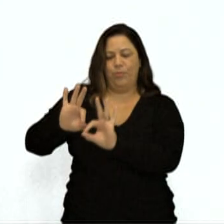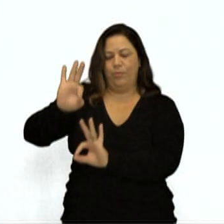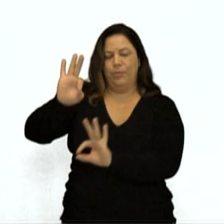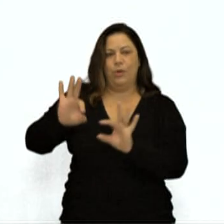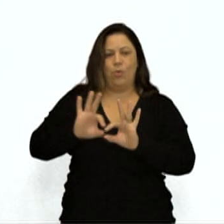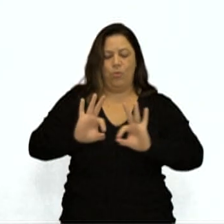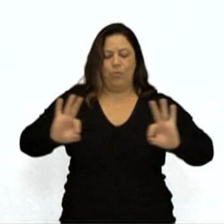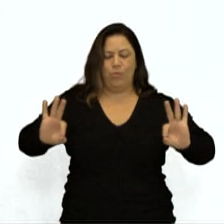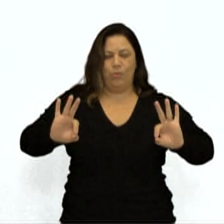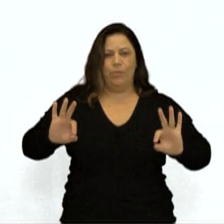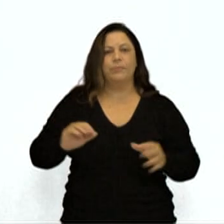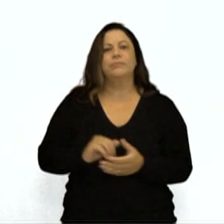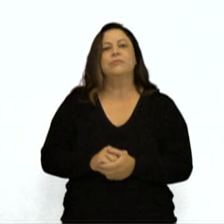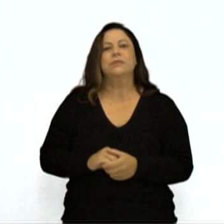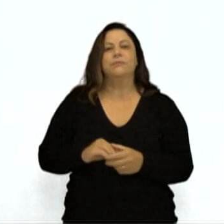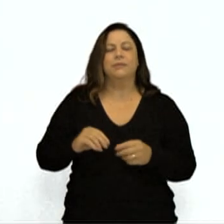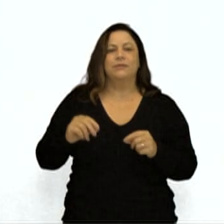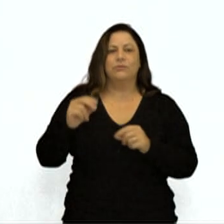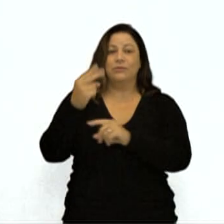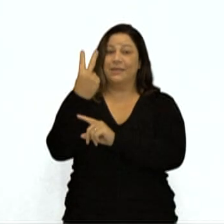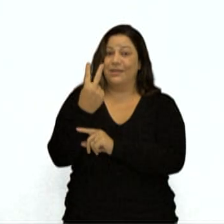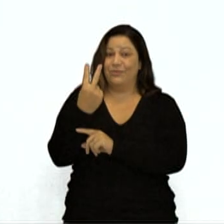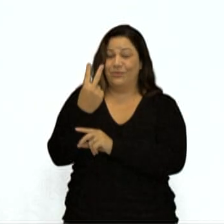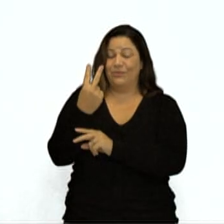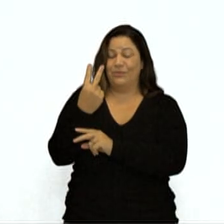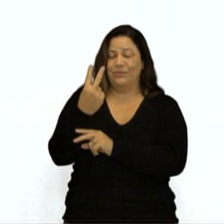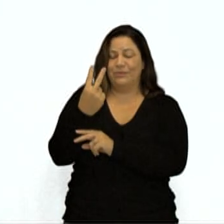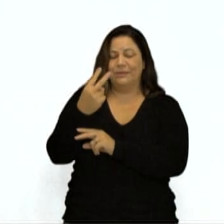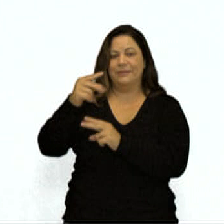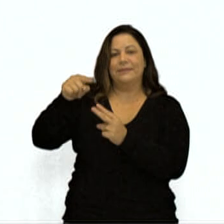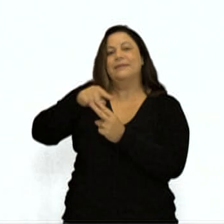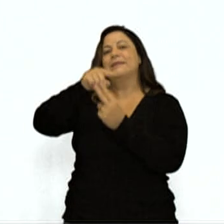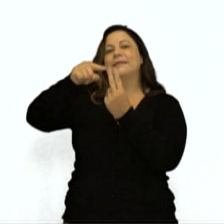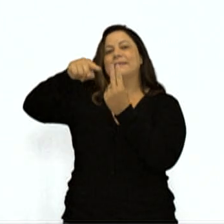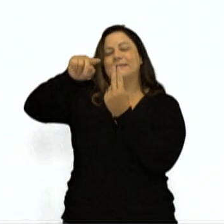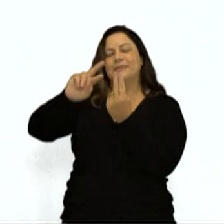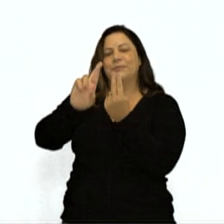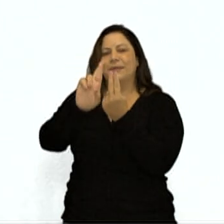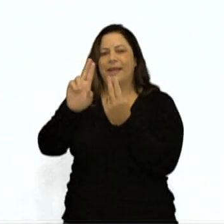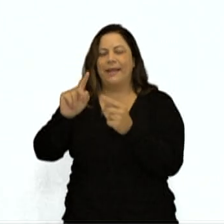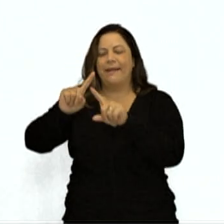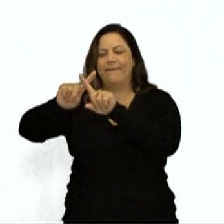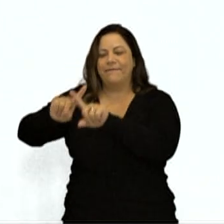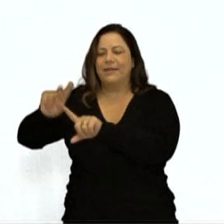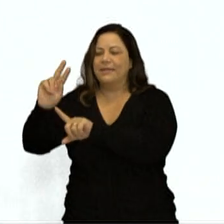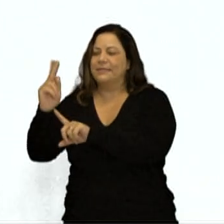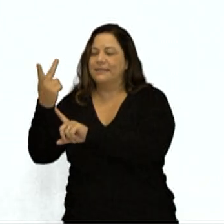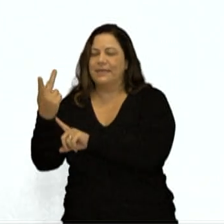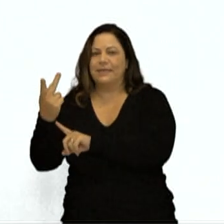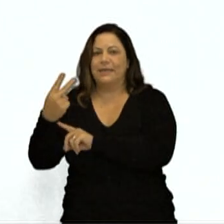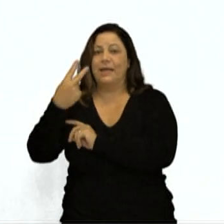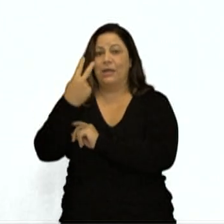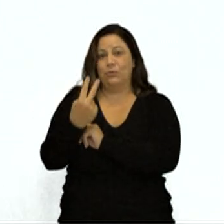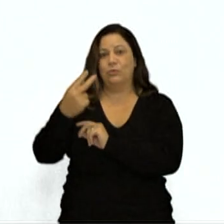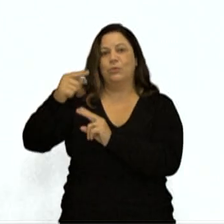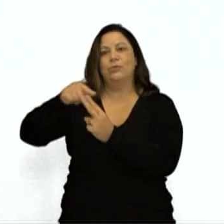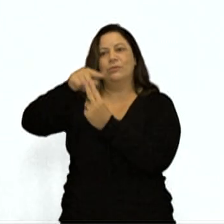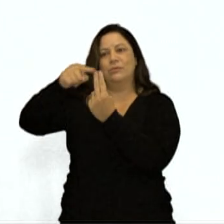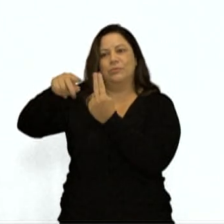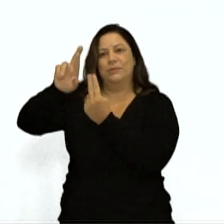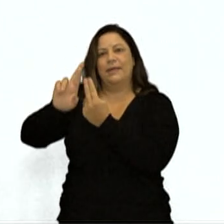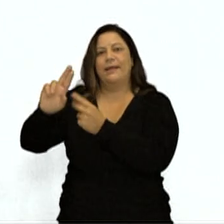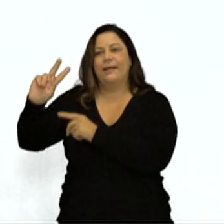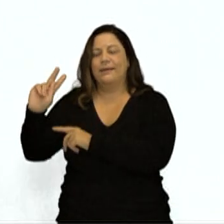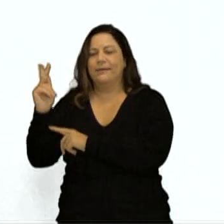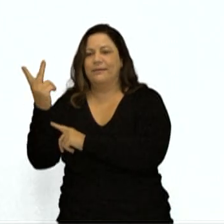comprimento da circunferência é 2πr. 2πr vezes h vai dar a área lateral, que é 2πrh. E a área da base,